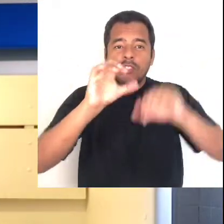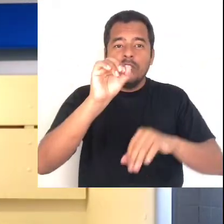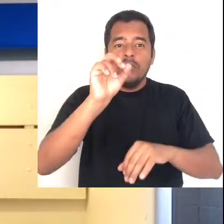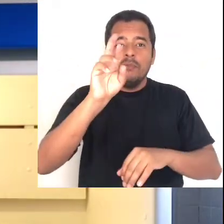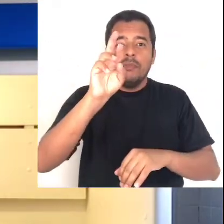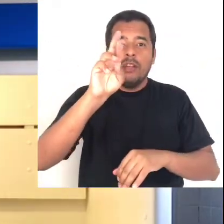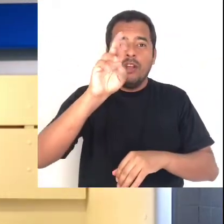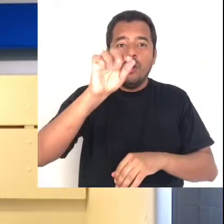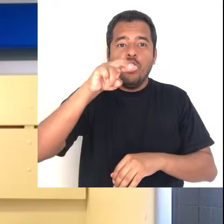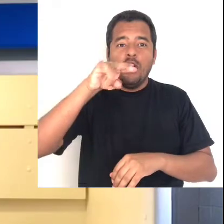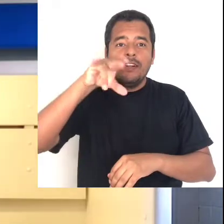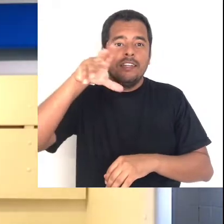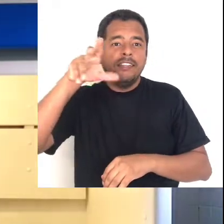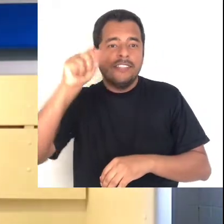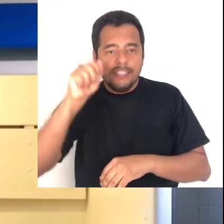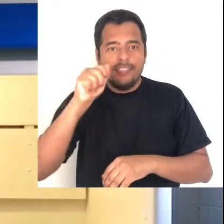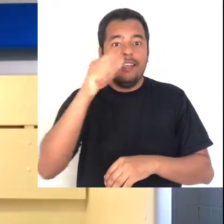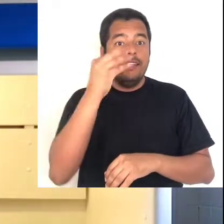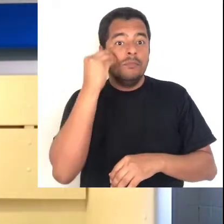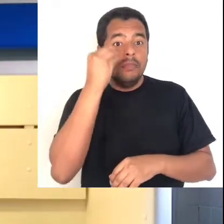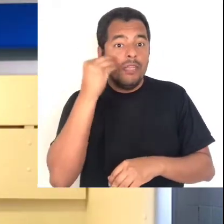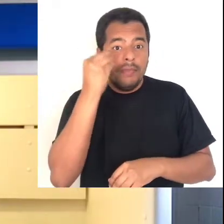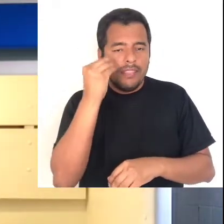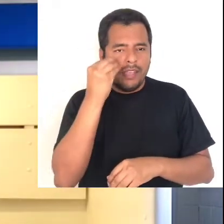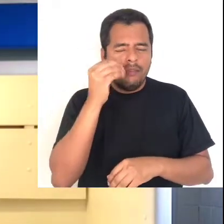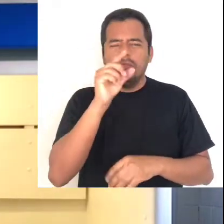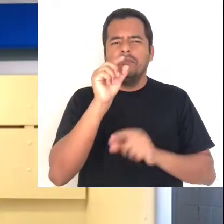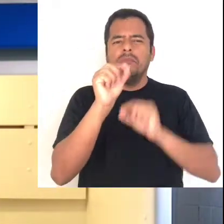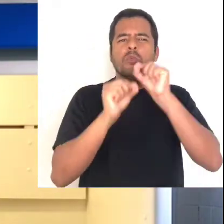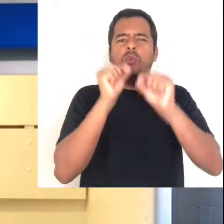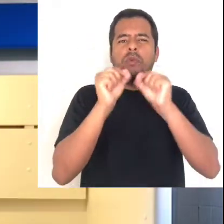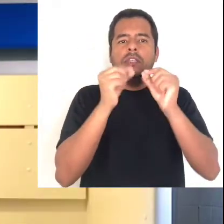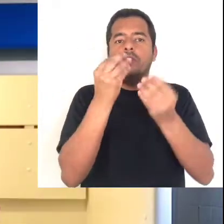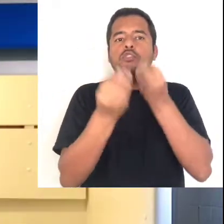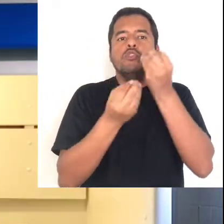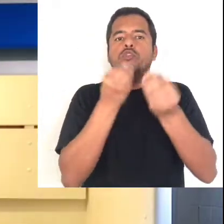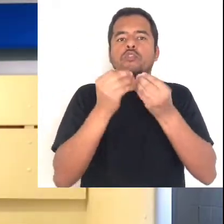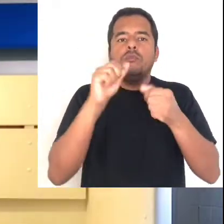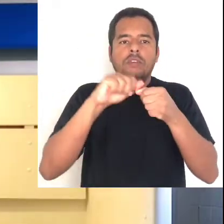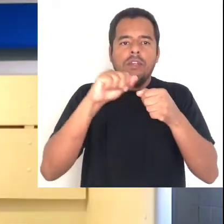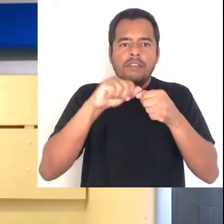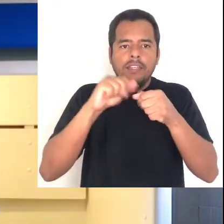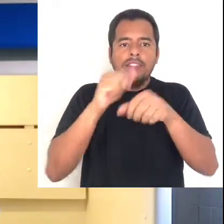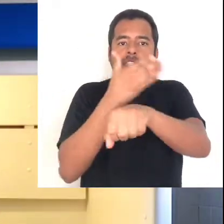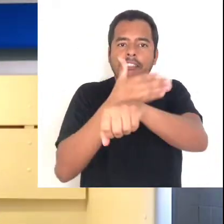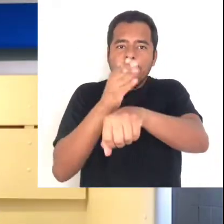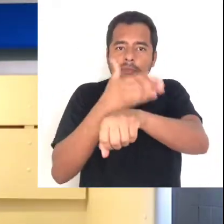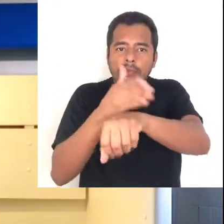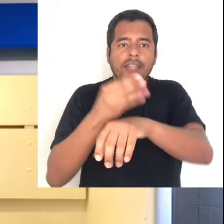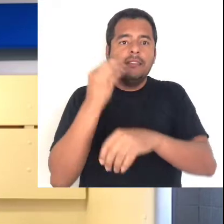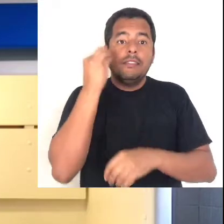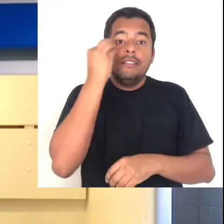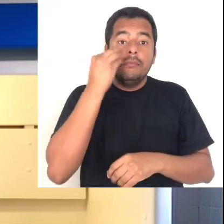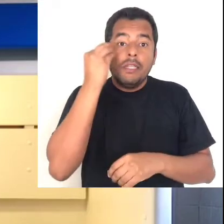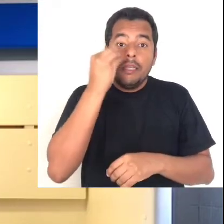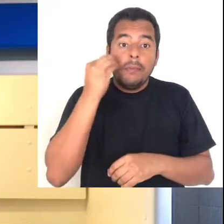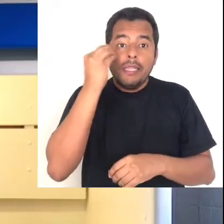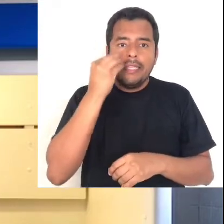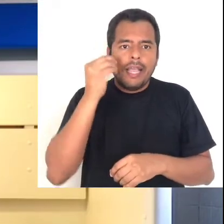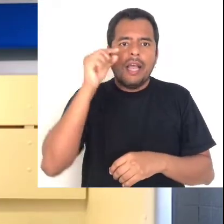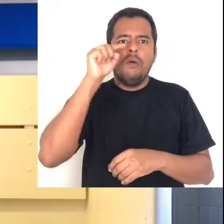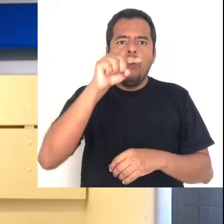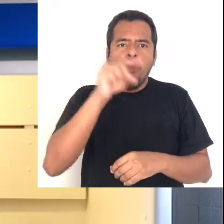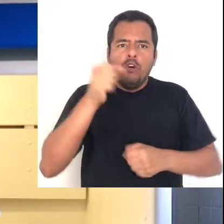orgânica experimental. Trata-se nada mais nada menos do que um exemplo aqui de como a gente vai fazer aqui uma prática